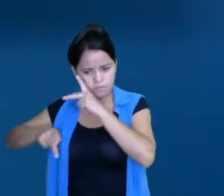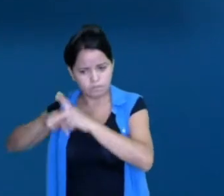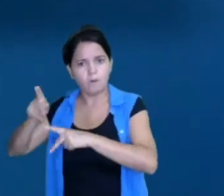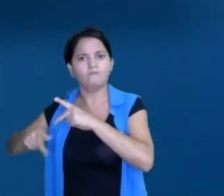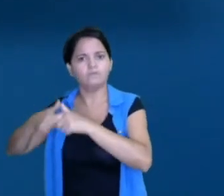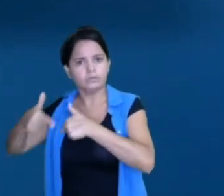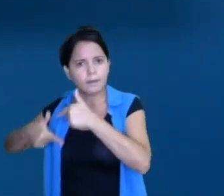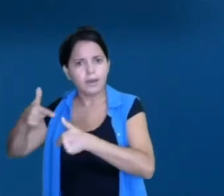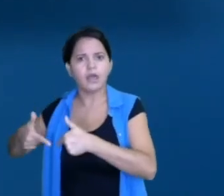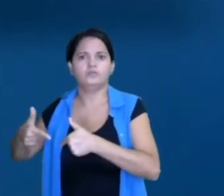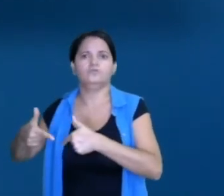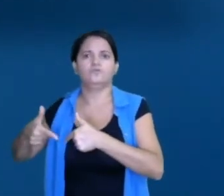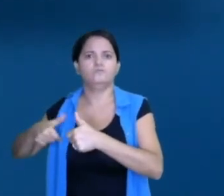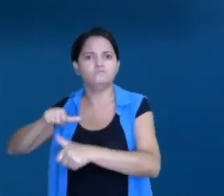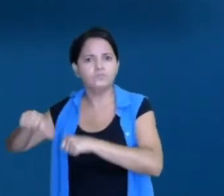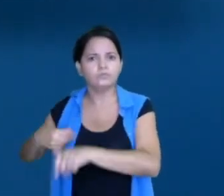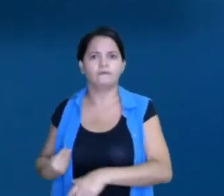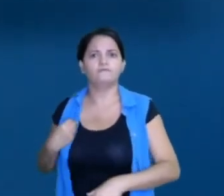slide?